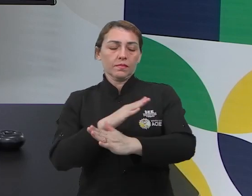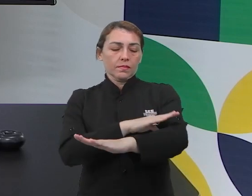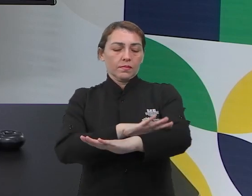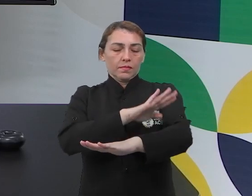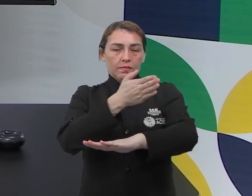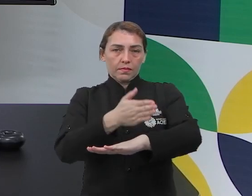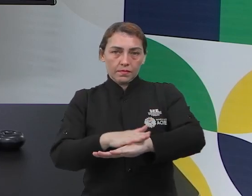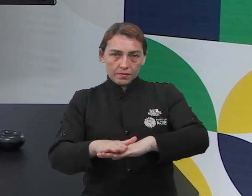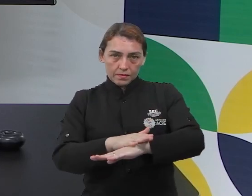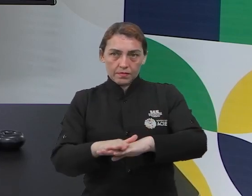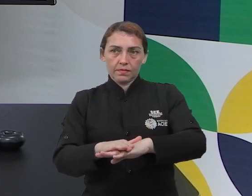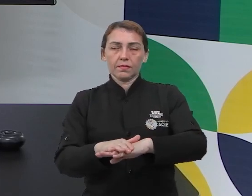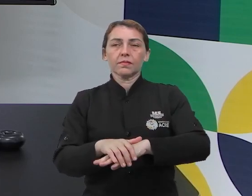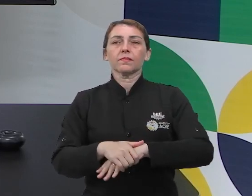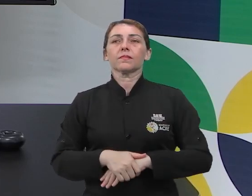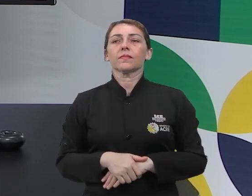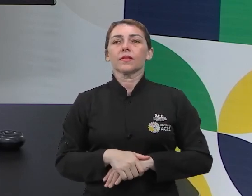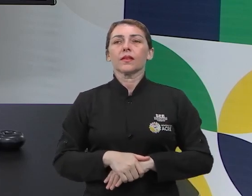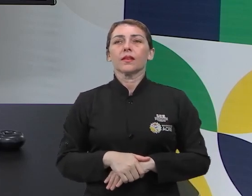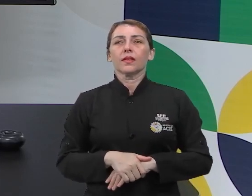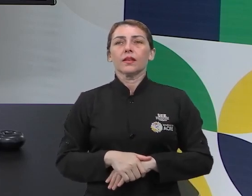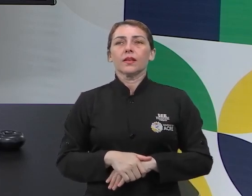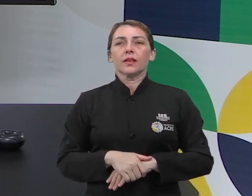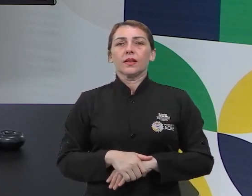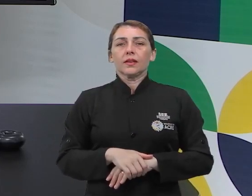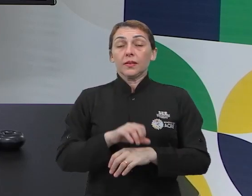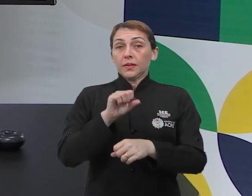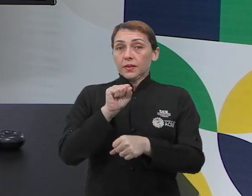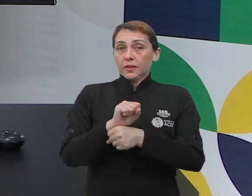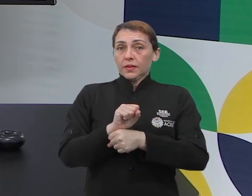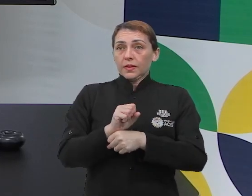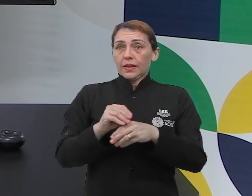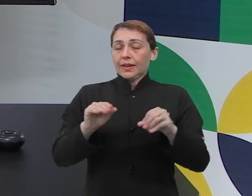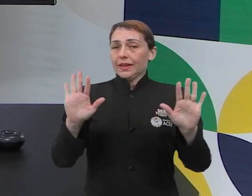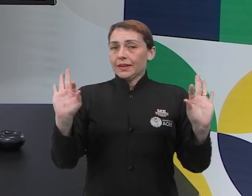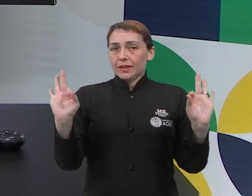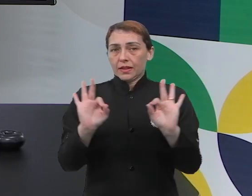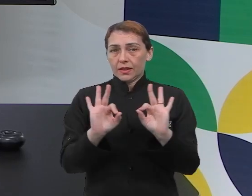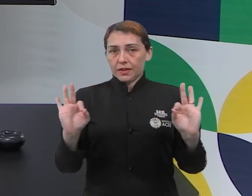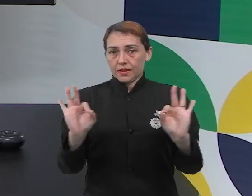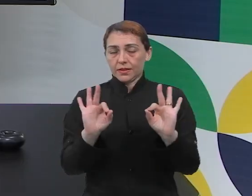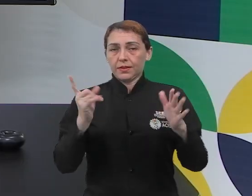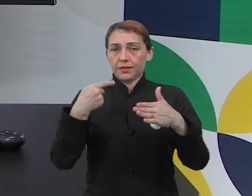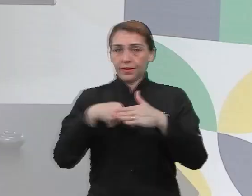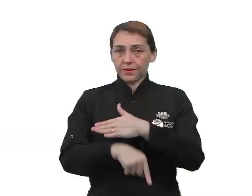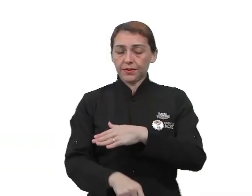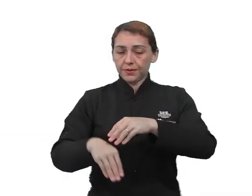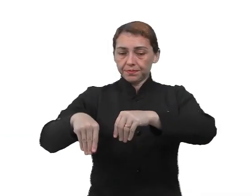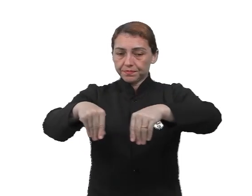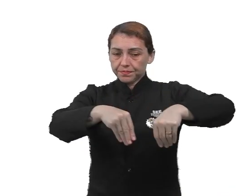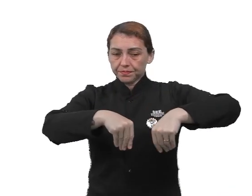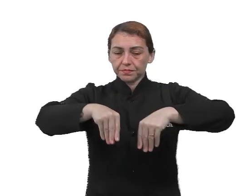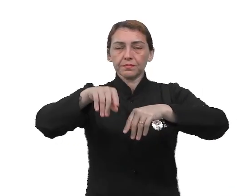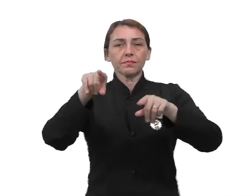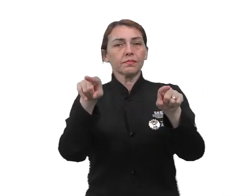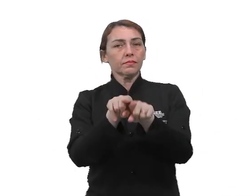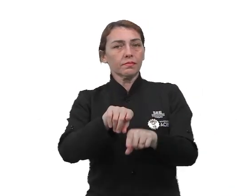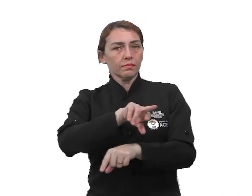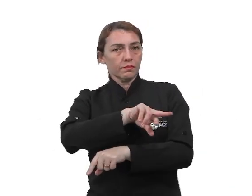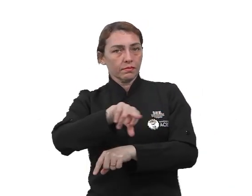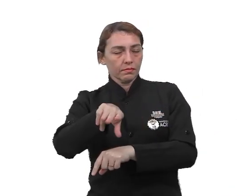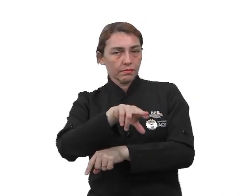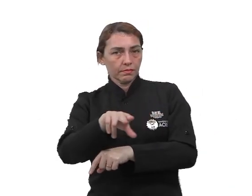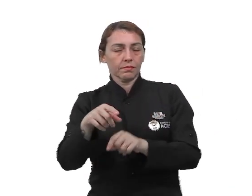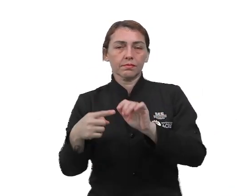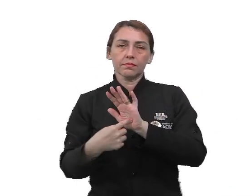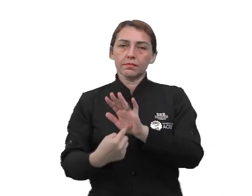há o soerguimento aqui. Então, instabilidade do terreno não tem nada a ver com essa situação aqui. Profundidade do solo? Não, porque aqui está mostrando